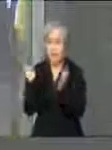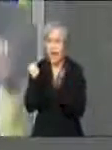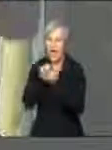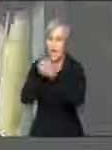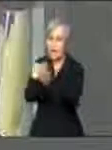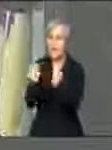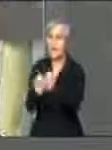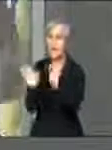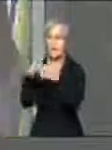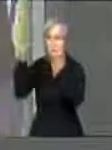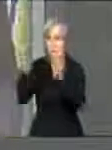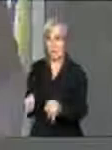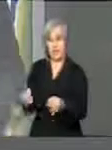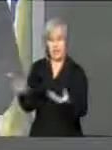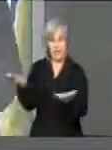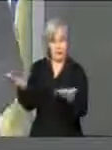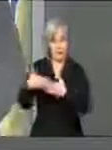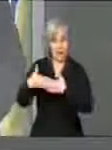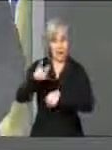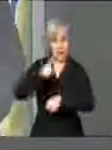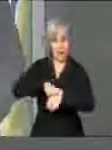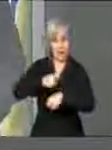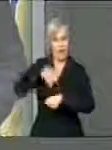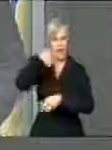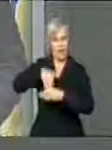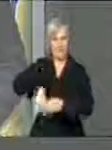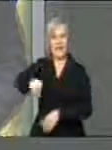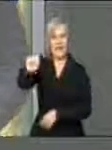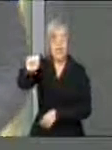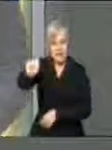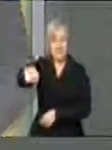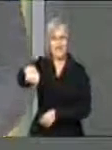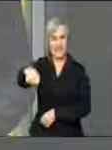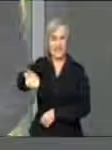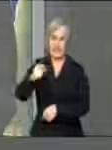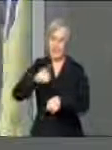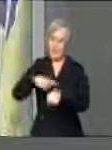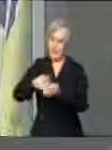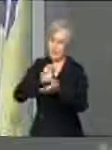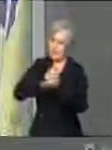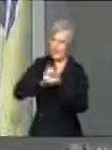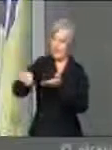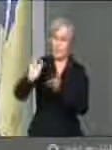É hora de votar sim, senhoras e senhores. É hora do impeachment.